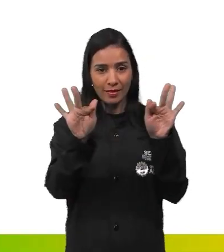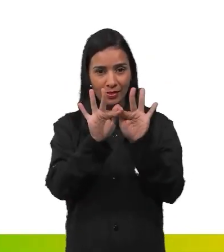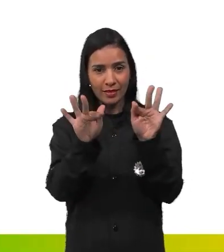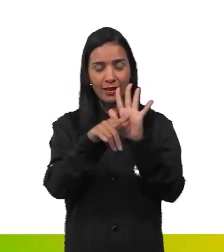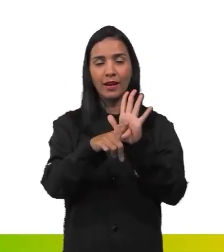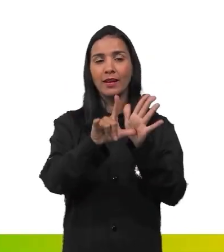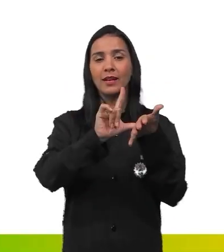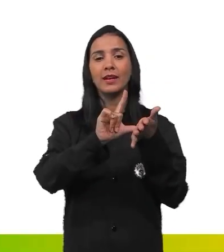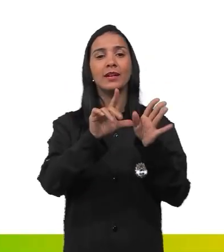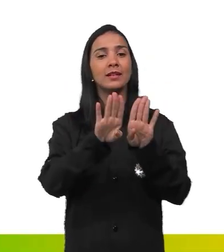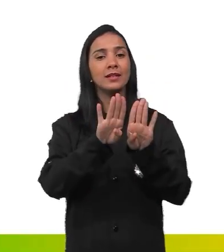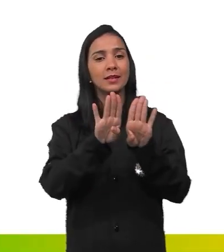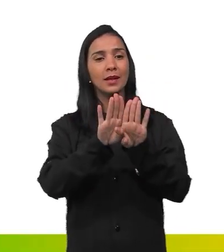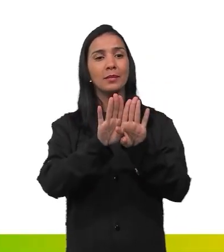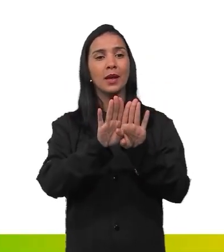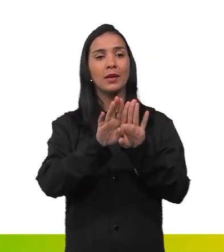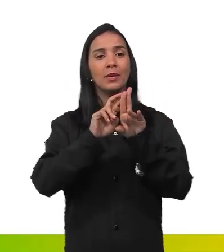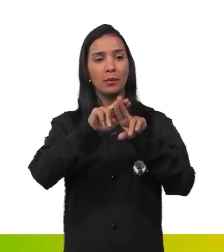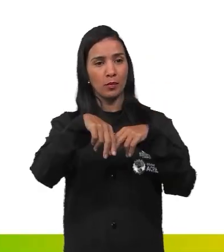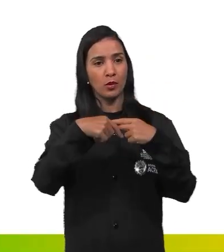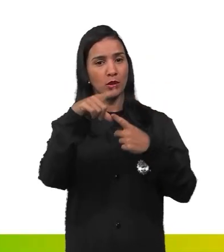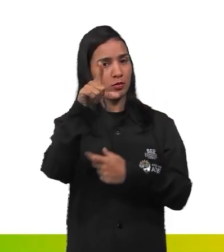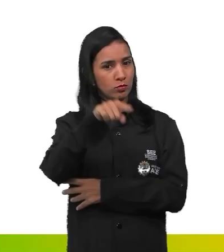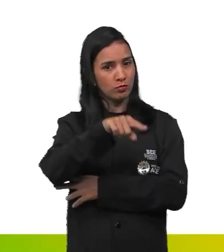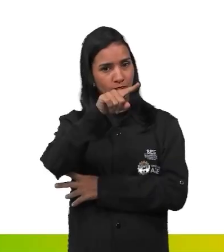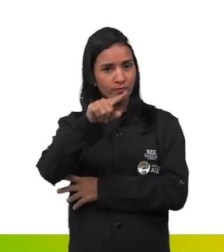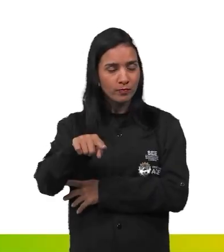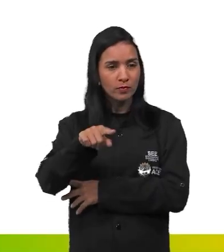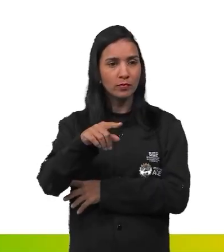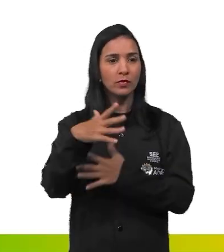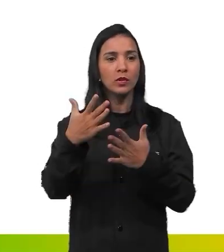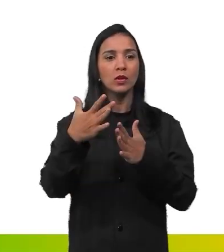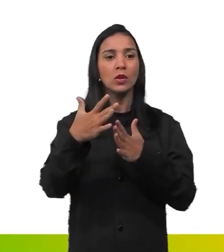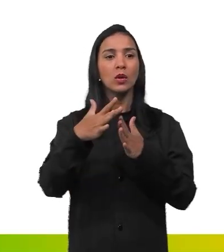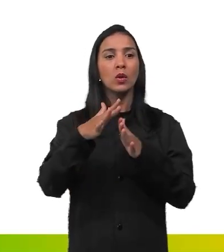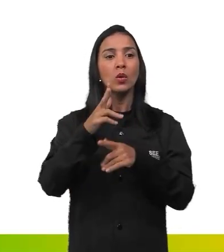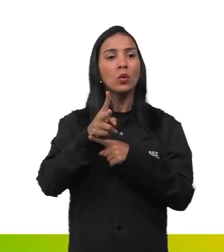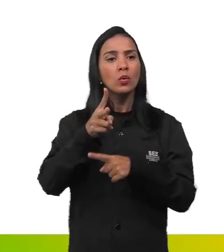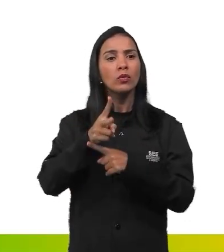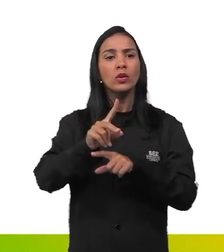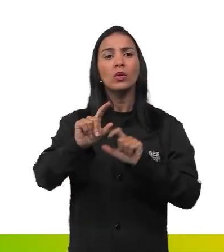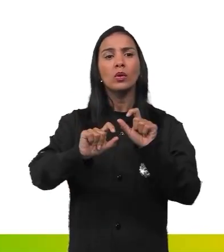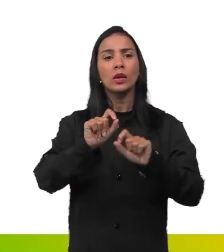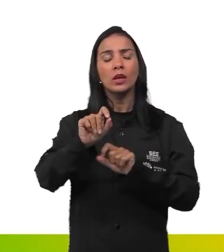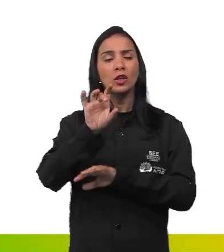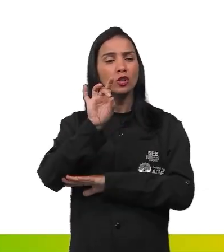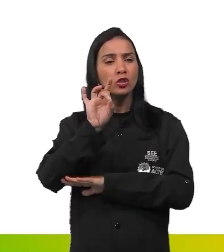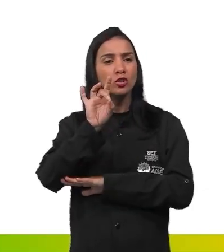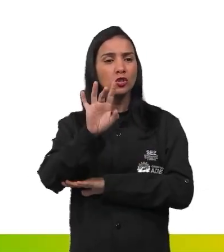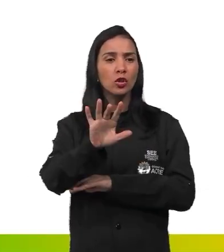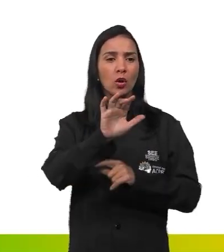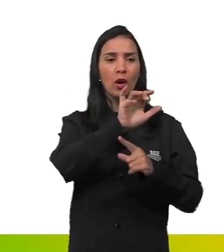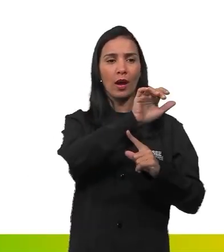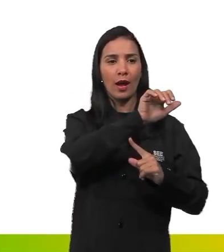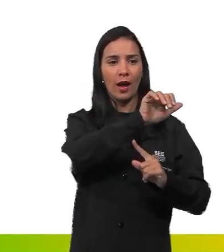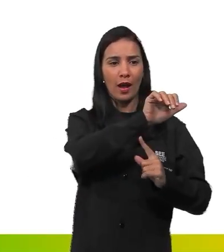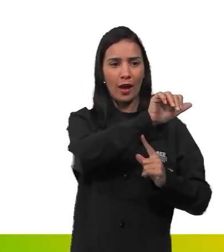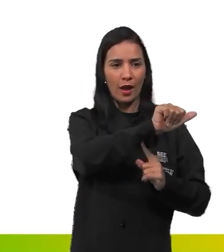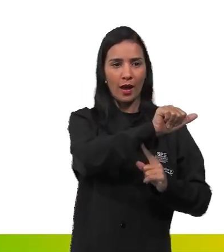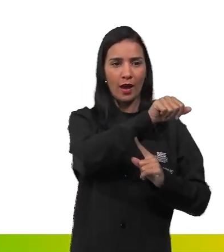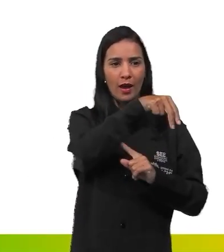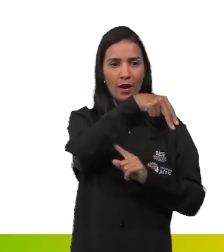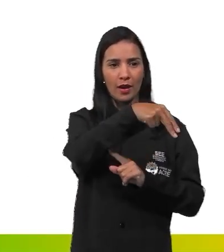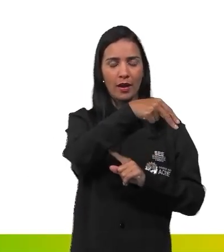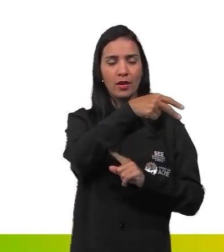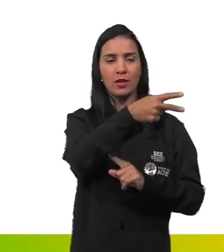ficar só o da posição N menos o da posição 1, igual a um monte de D que tem aqui. Vamos